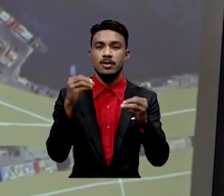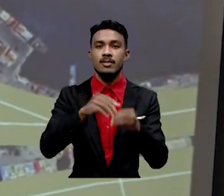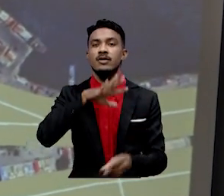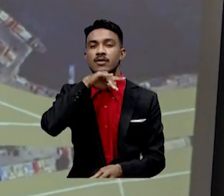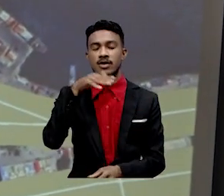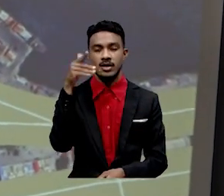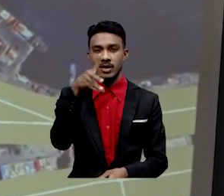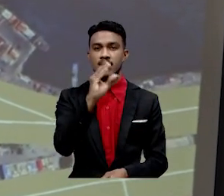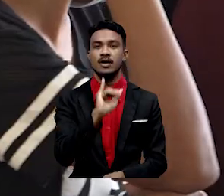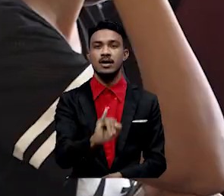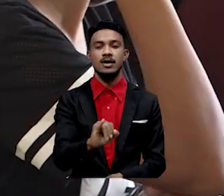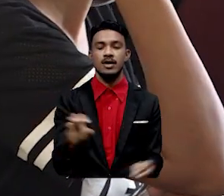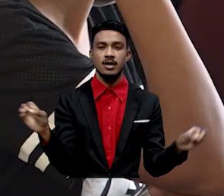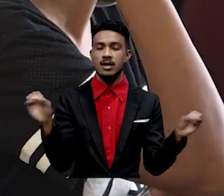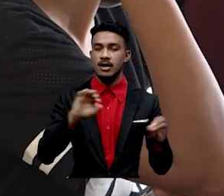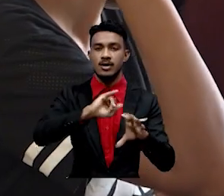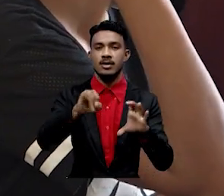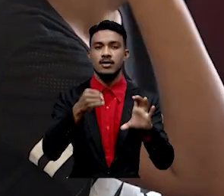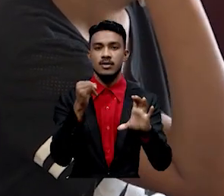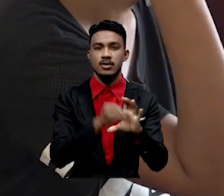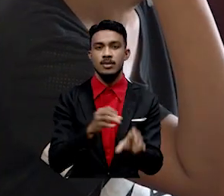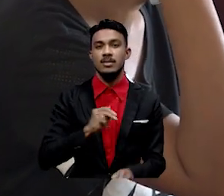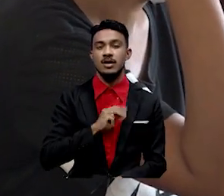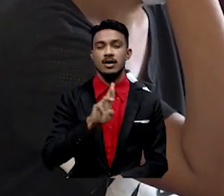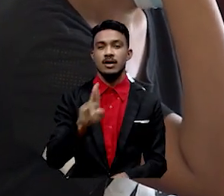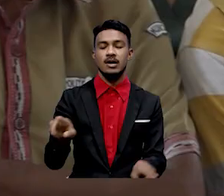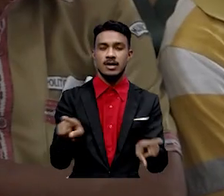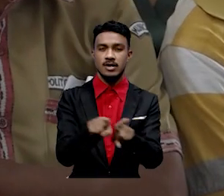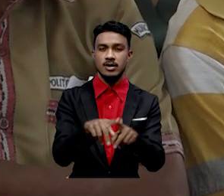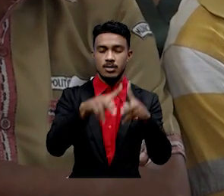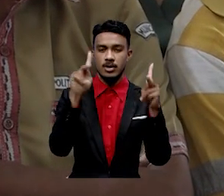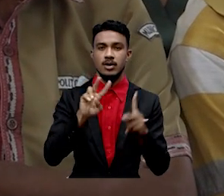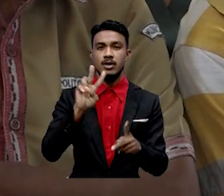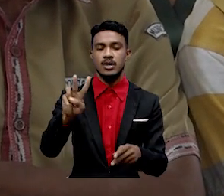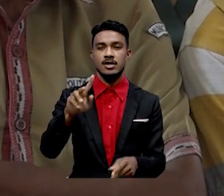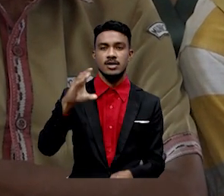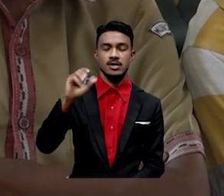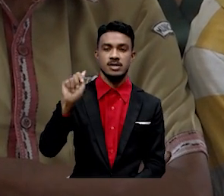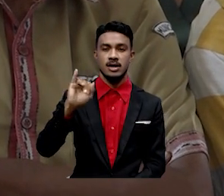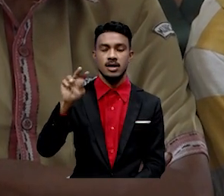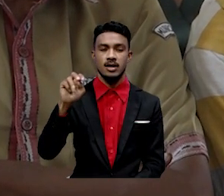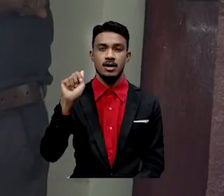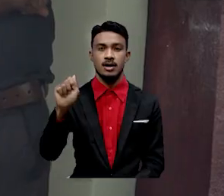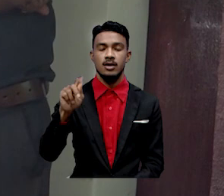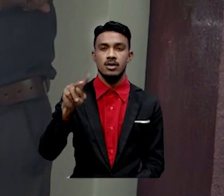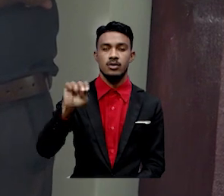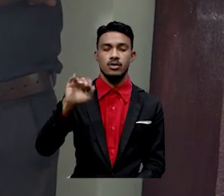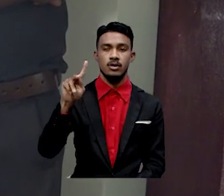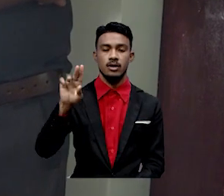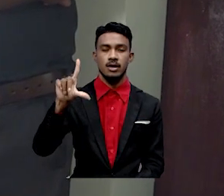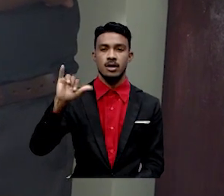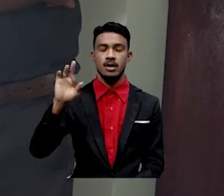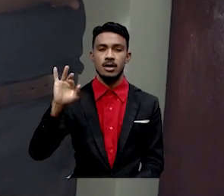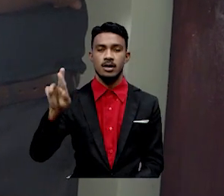inclui Metinaro. Companhia Rua Ne Makanesan, China Harbor ho China Nuclear, ba duração tinanghito no tinan